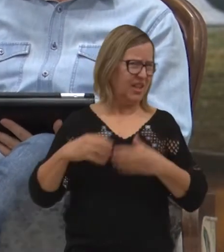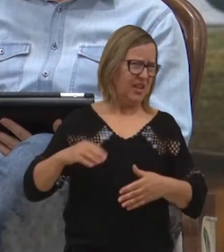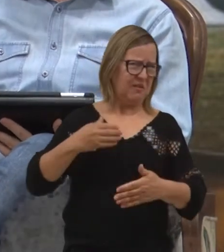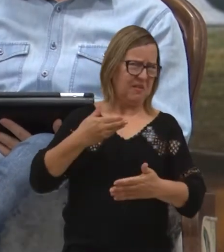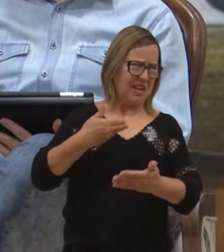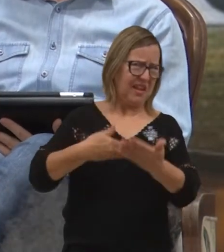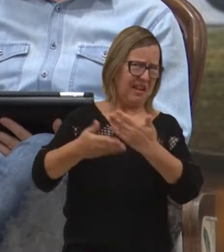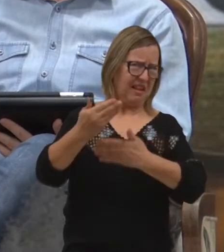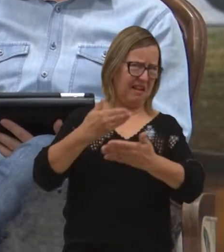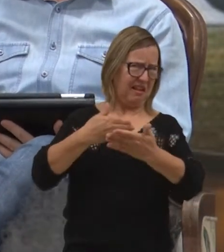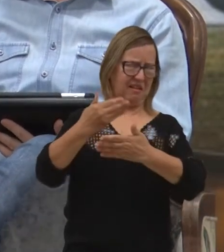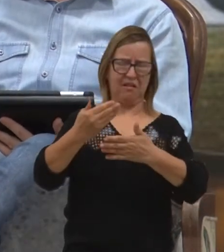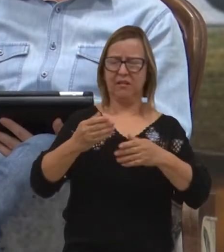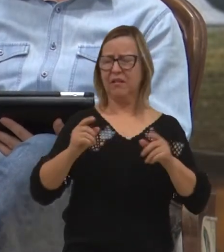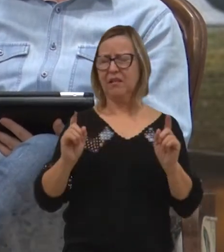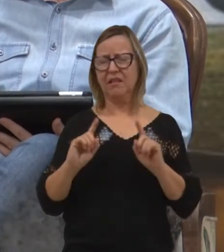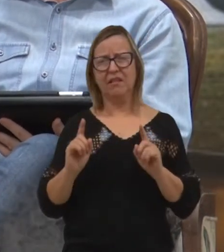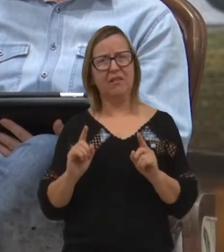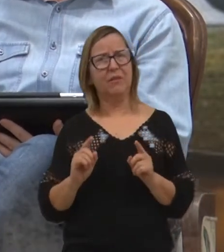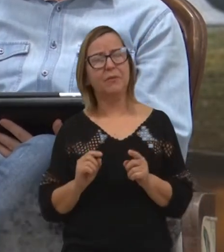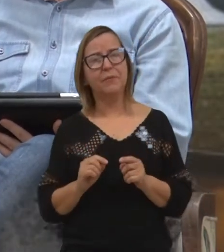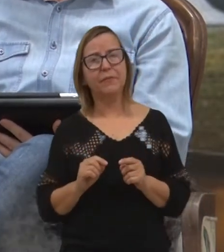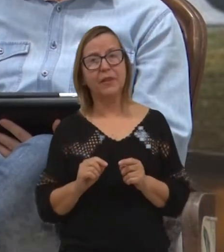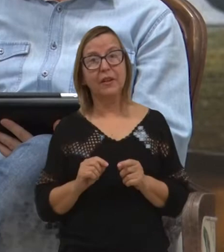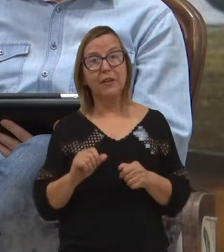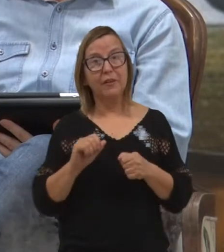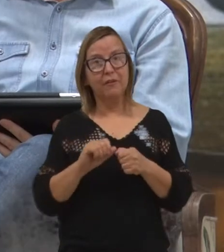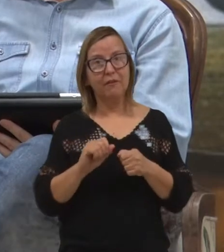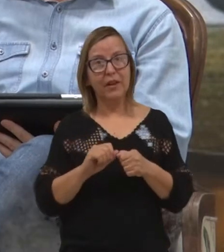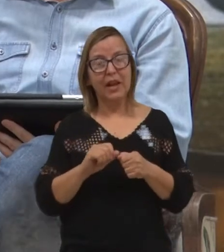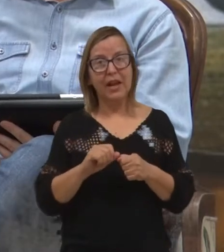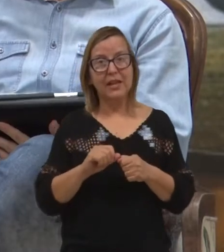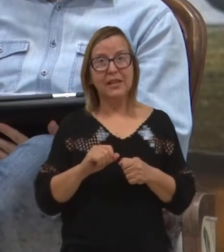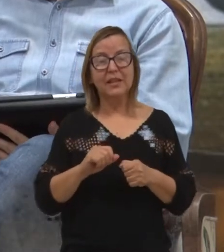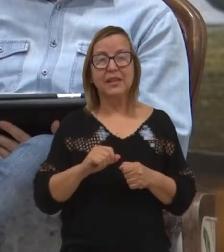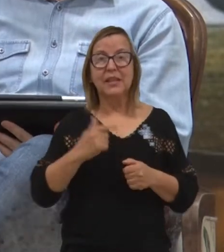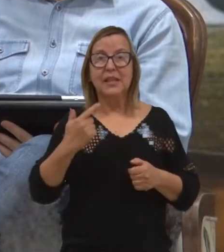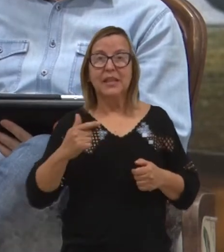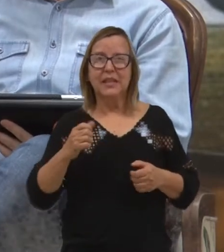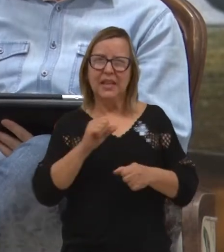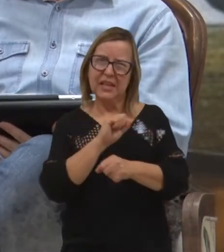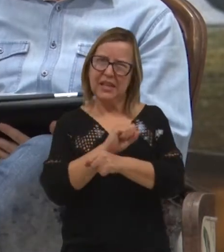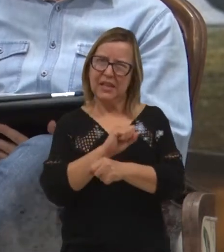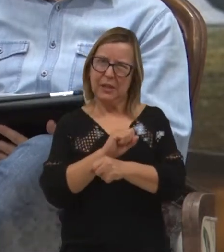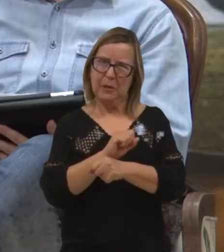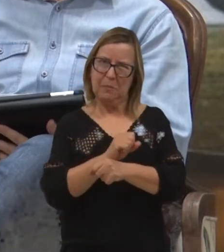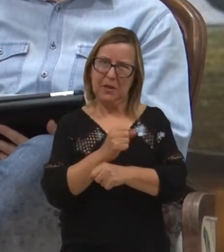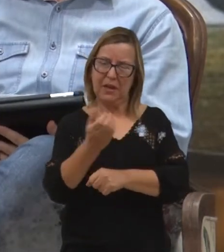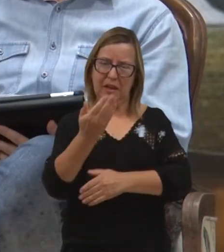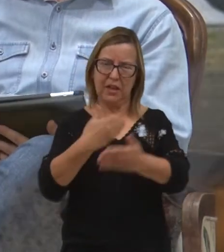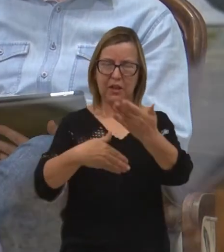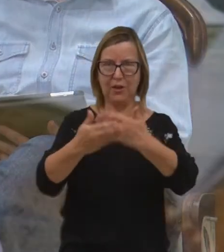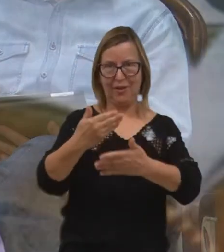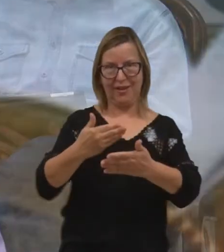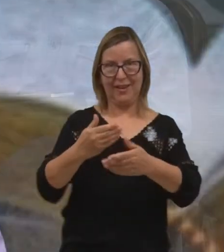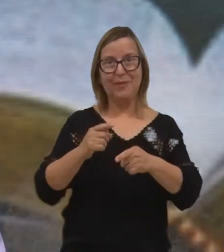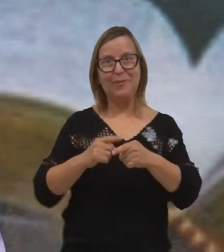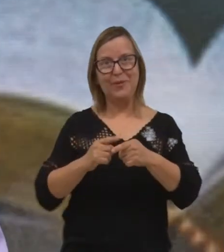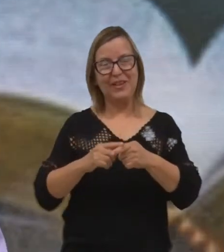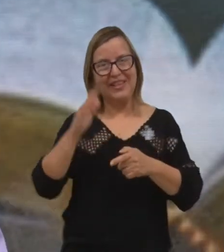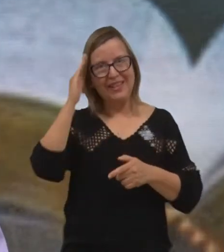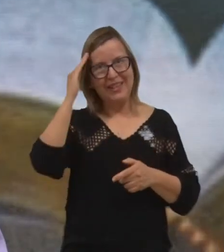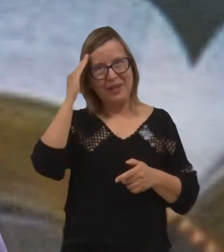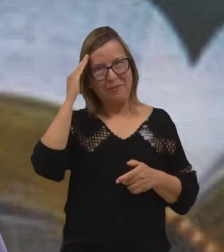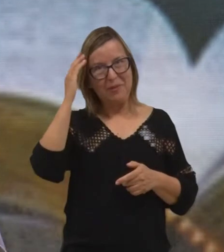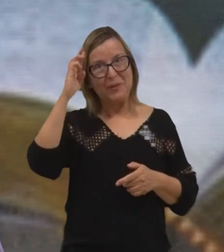é fazer sem esperar, né, o retorno, né? Porque a gente sabe que o retorno é o Senhor que dá. Né? Exato.